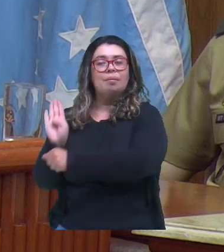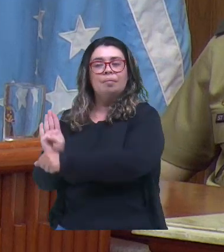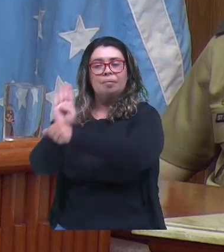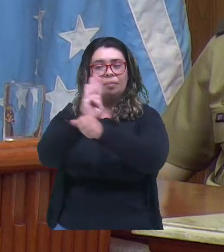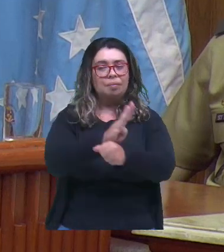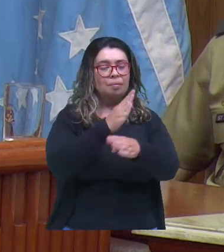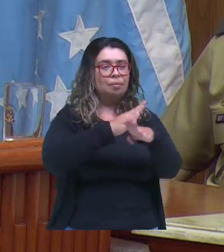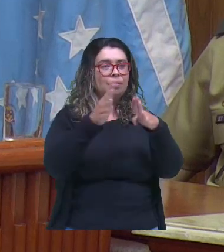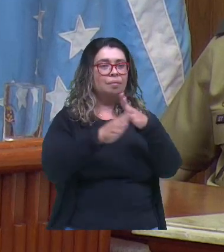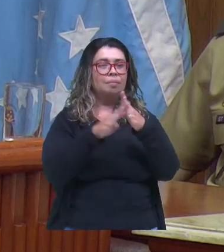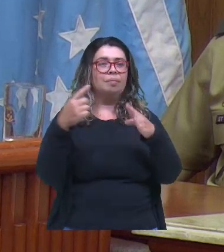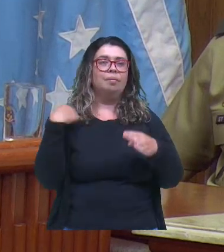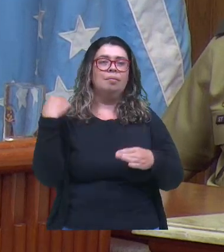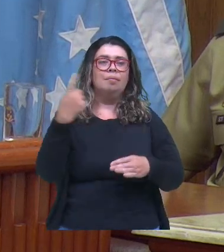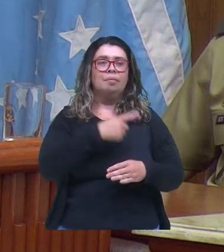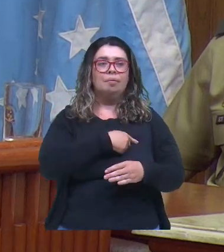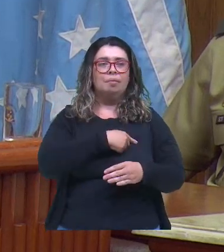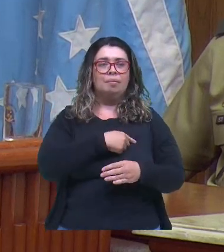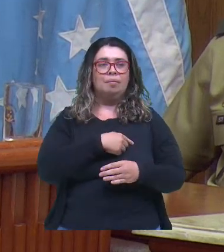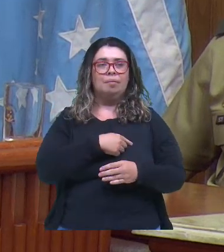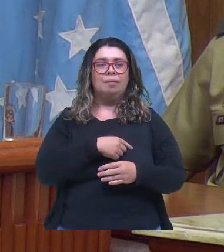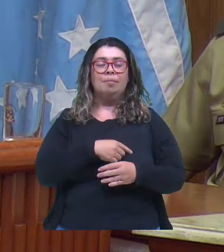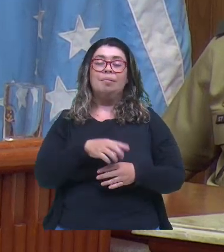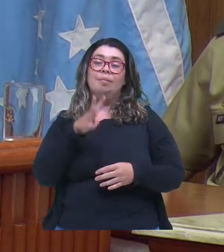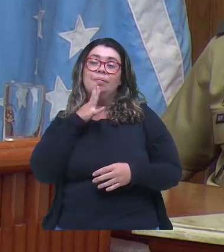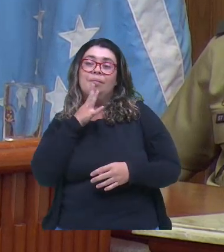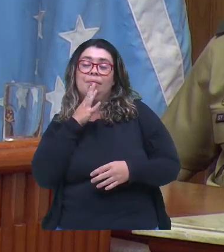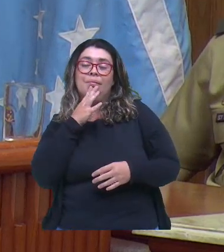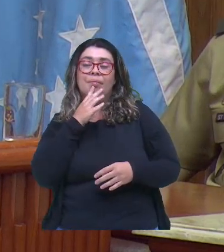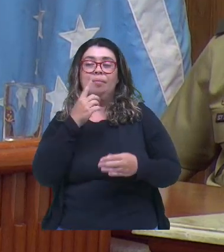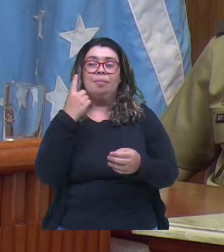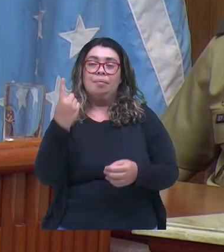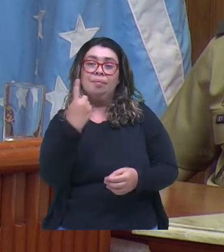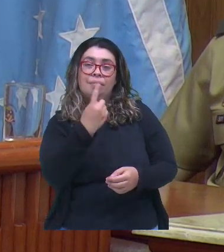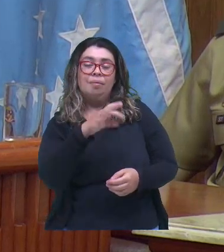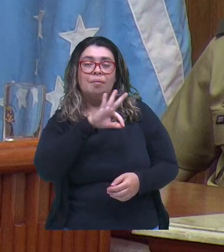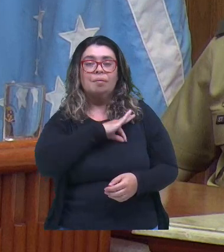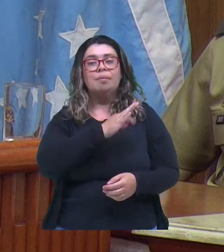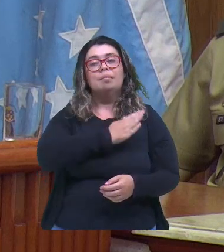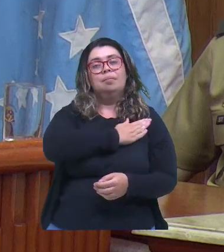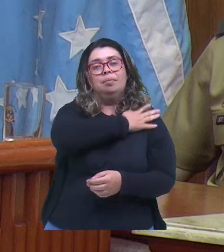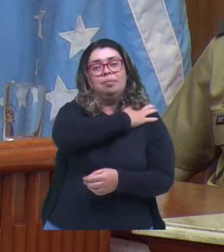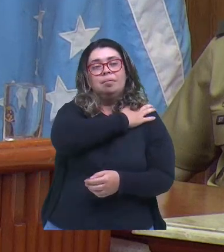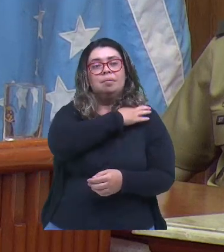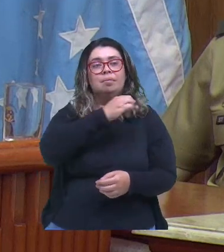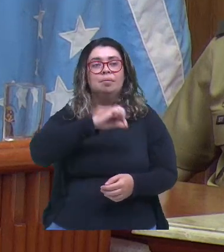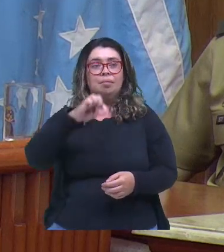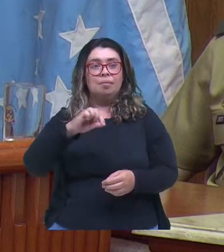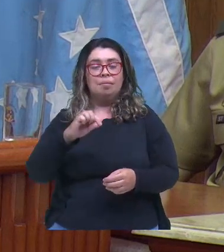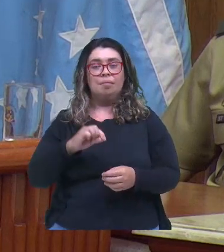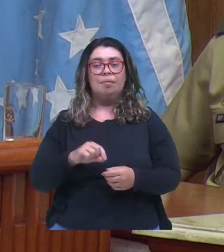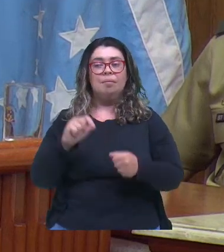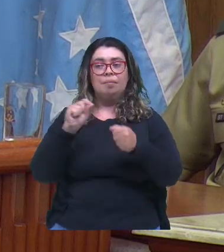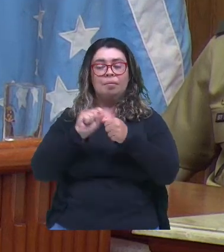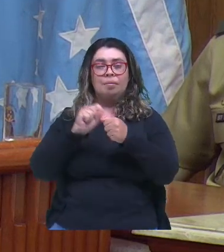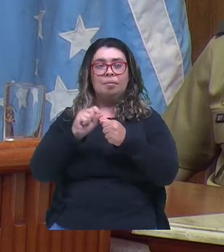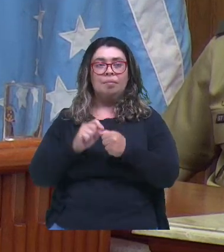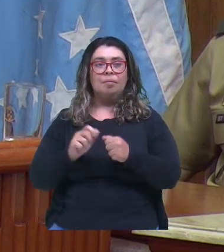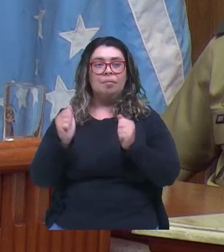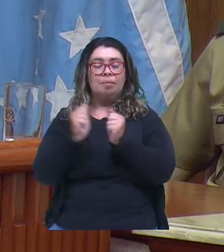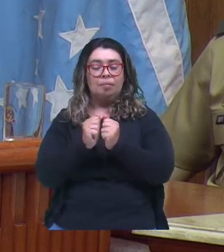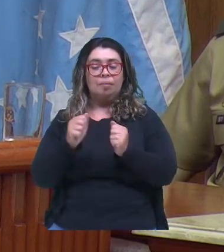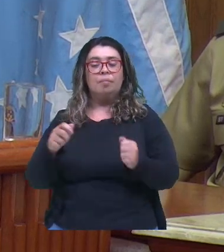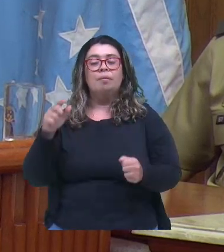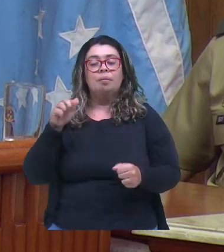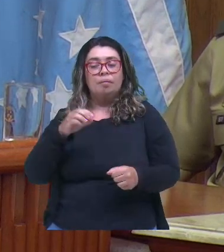nós. Para reconhecer em cada policial militar aquele que garante com a sua